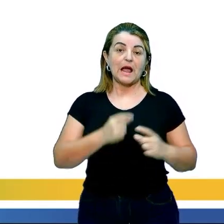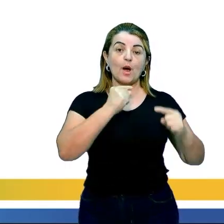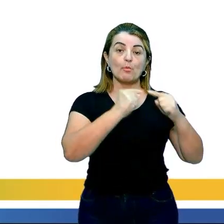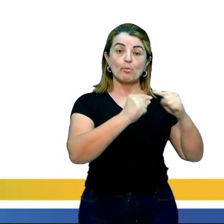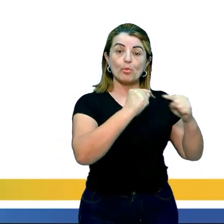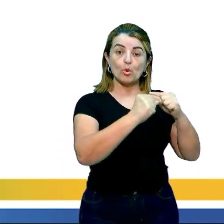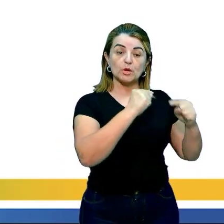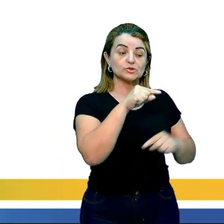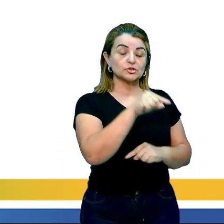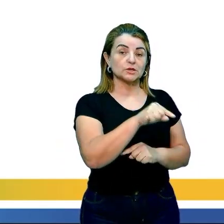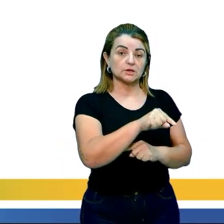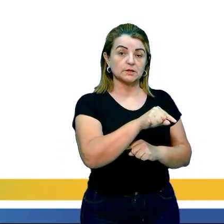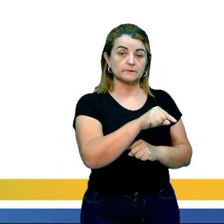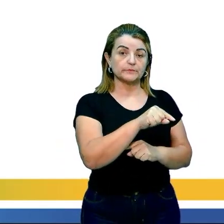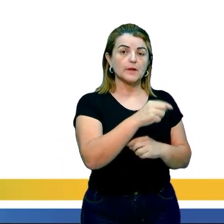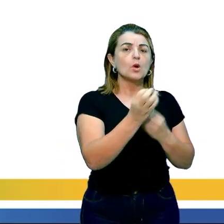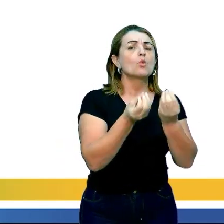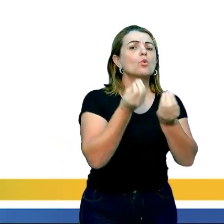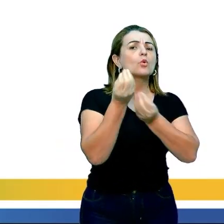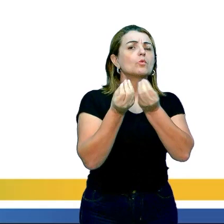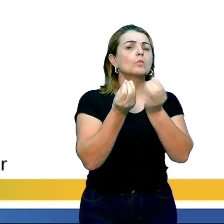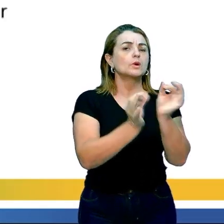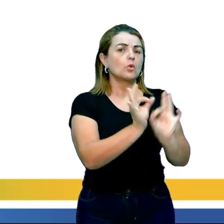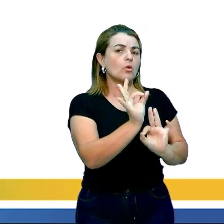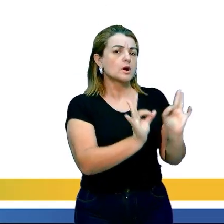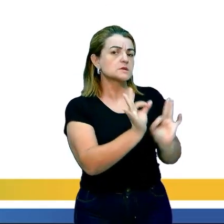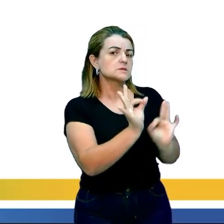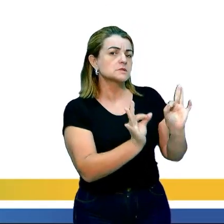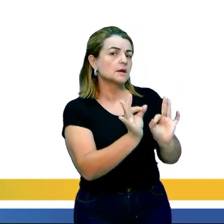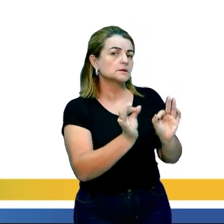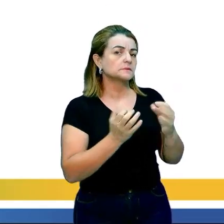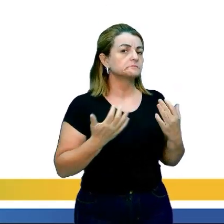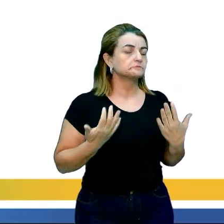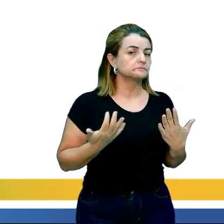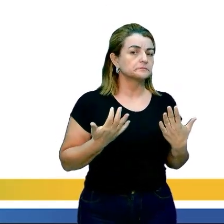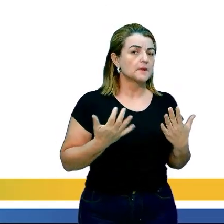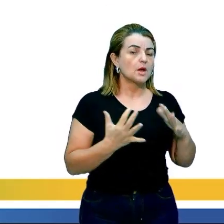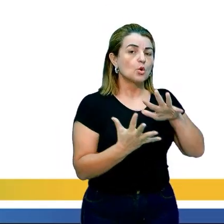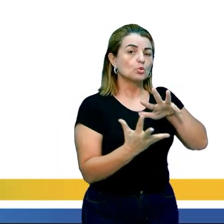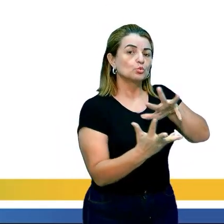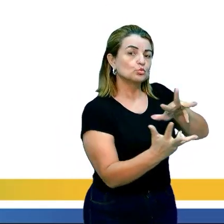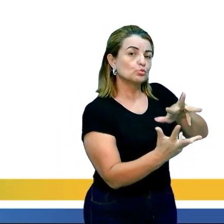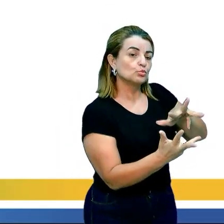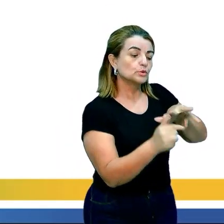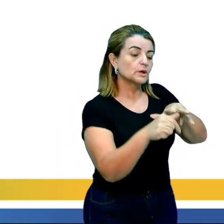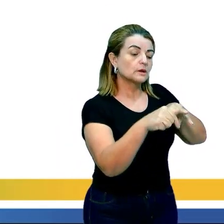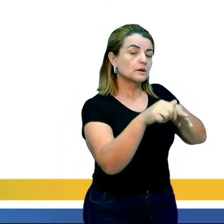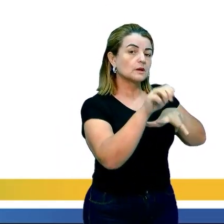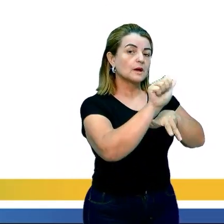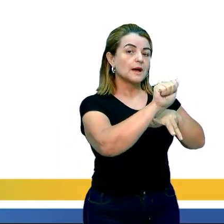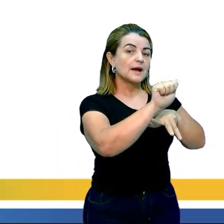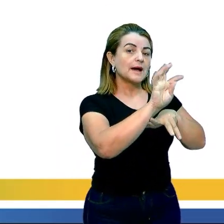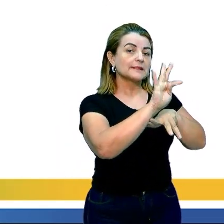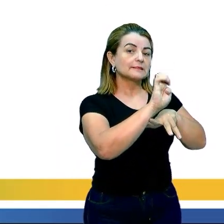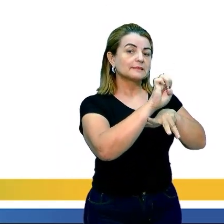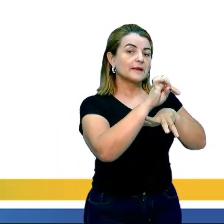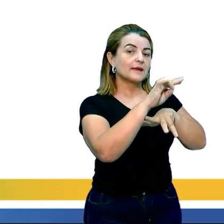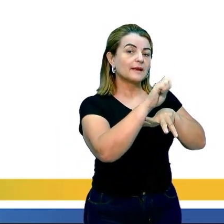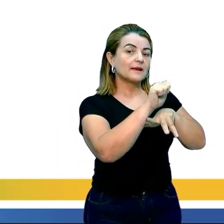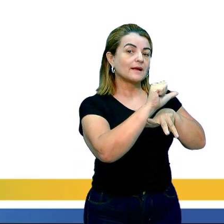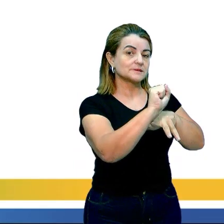política Como era organizada a política né no mundo ateniense né nessa